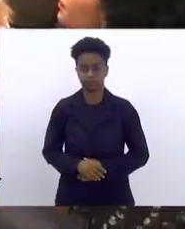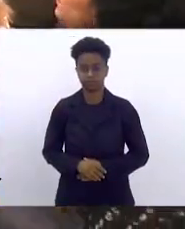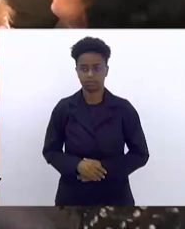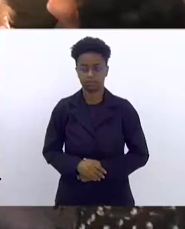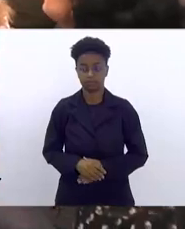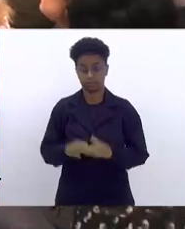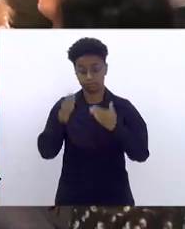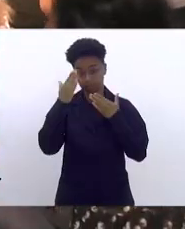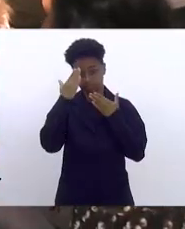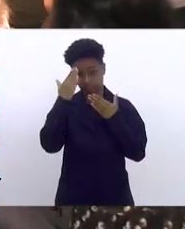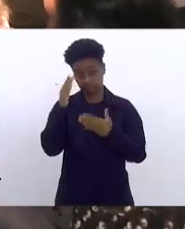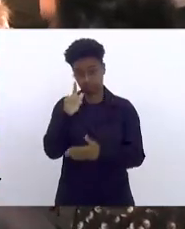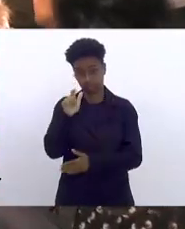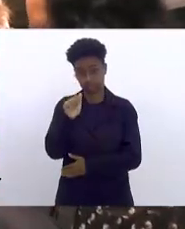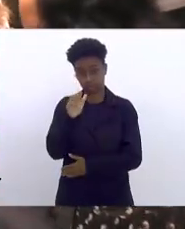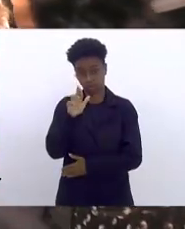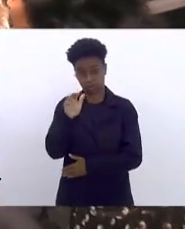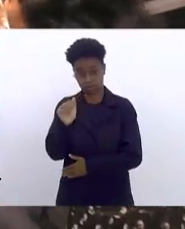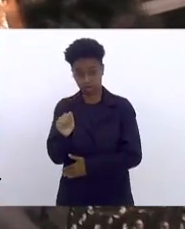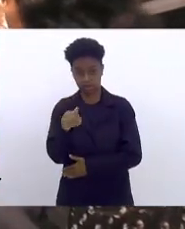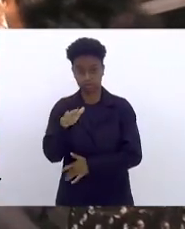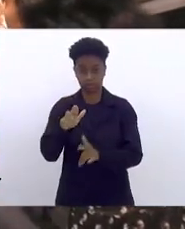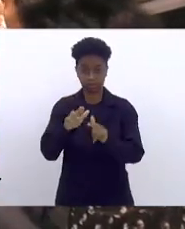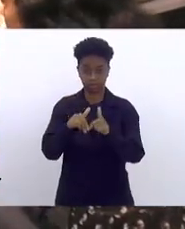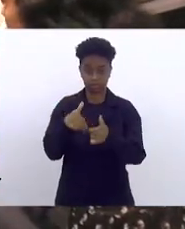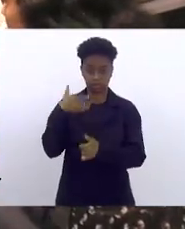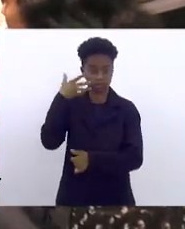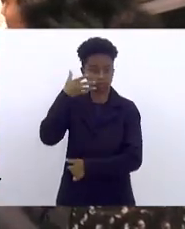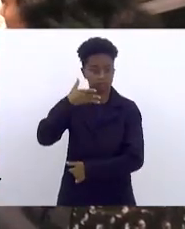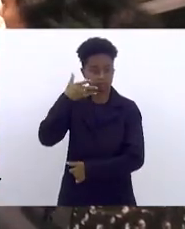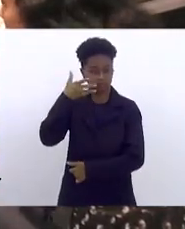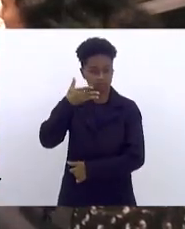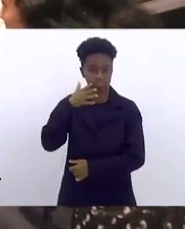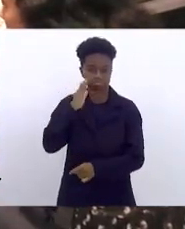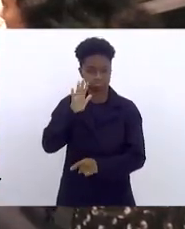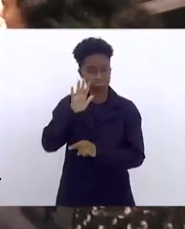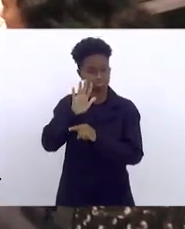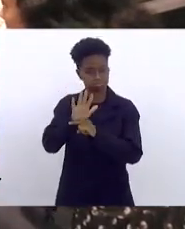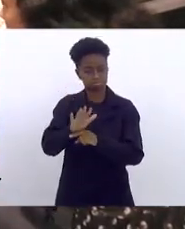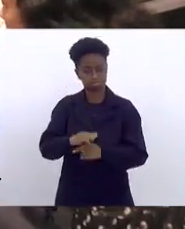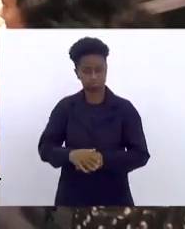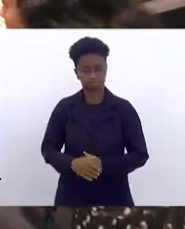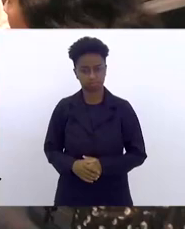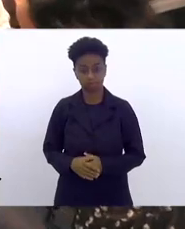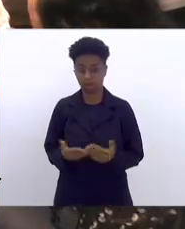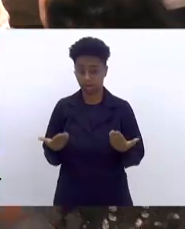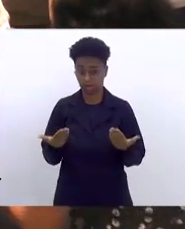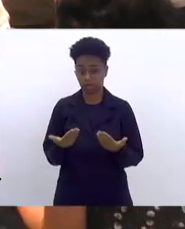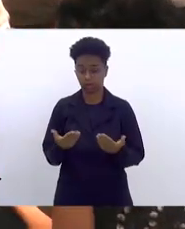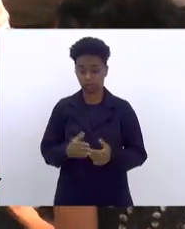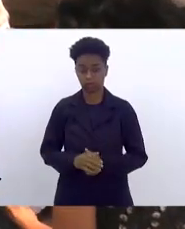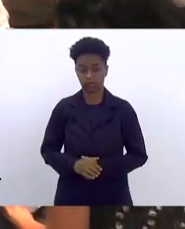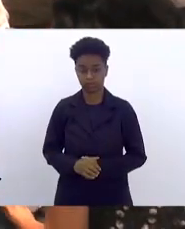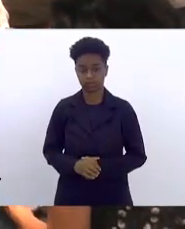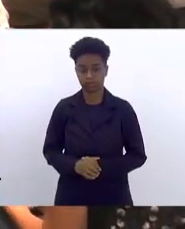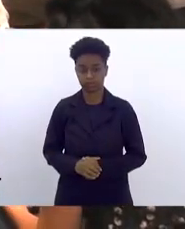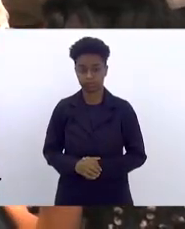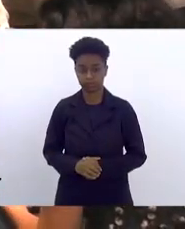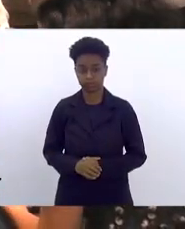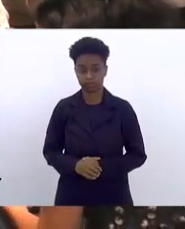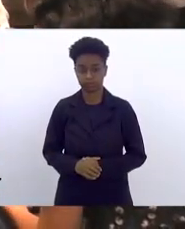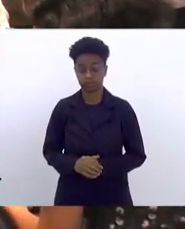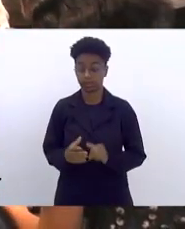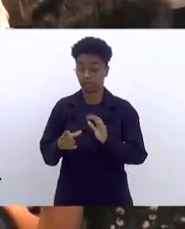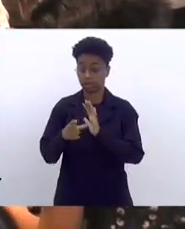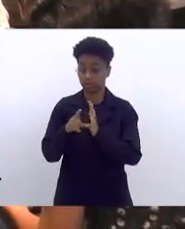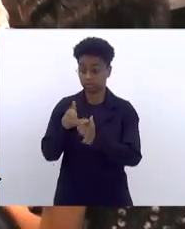obrigado obrigado na hora pela pela grande contribuição que você deu nesse momento antes